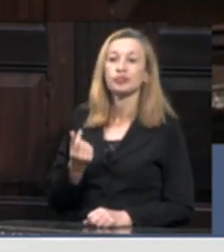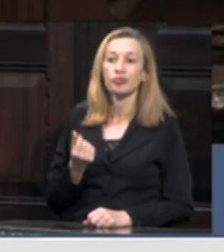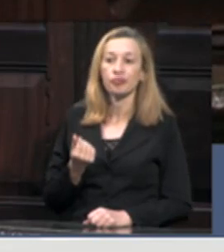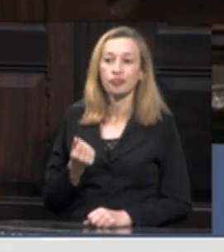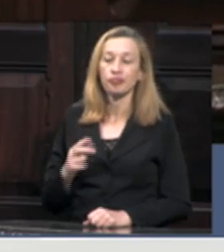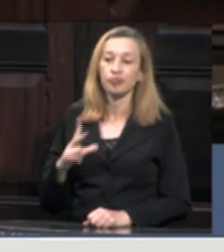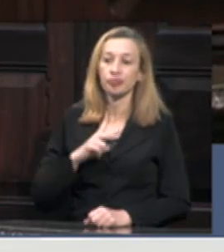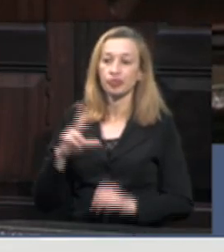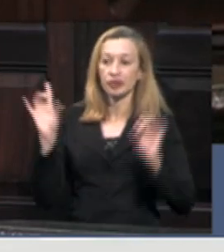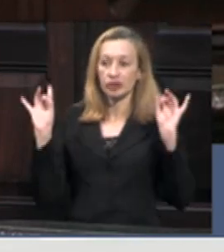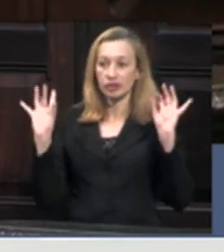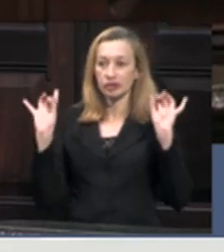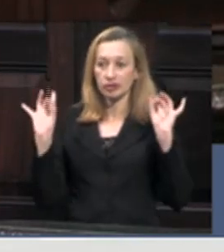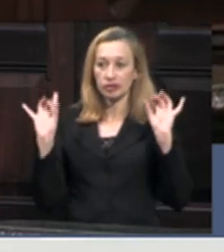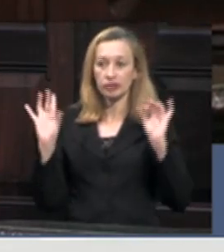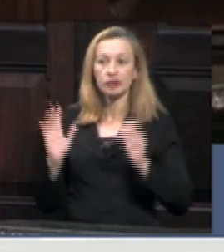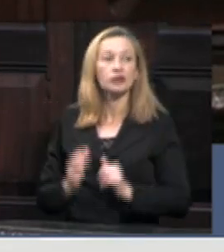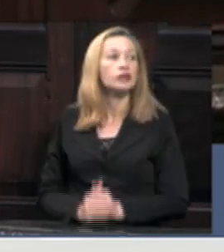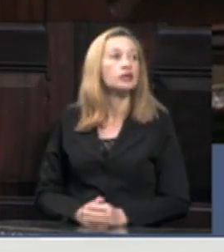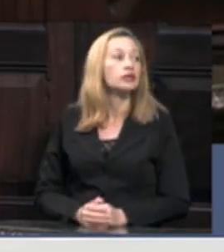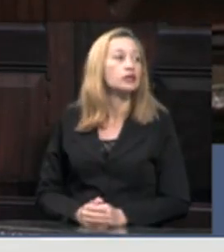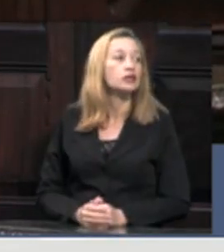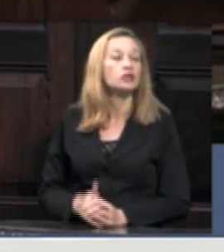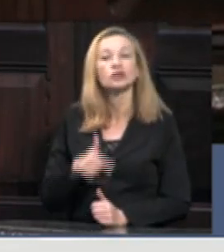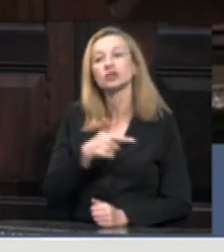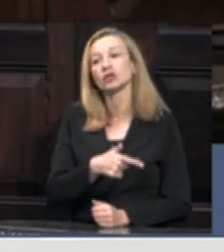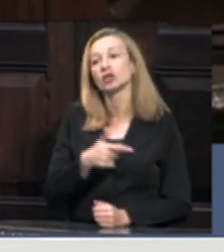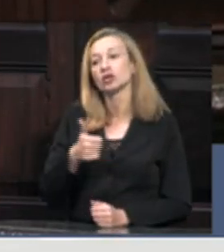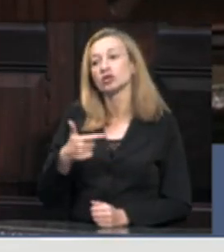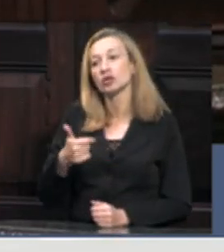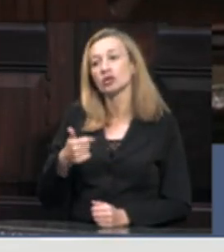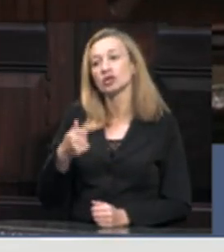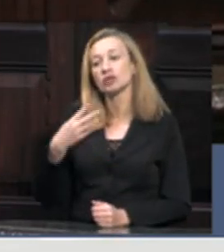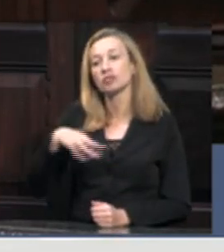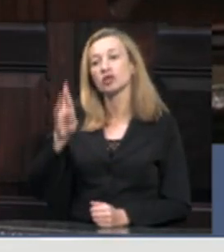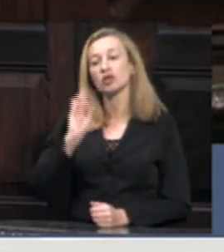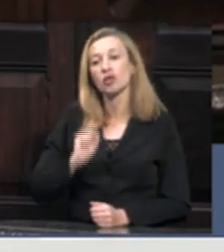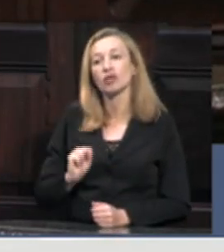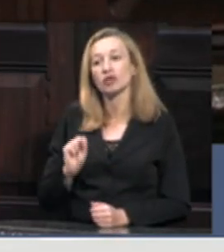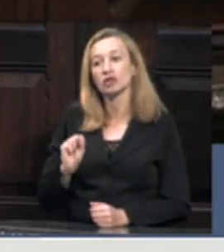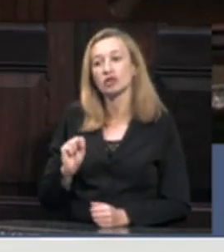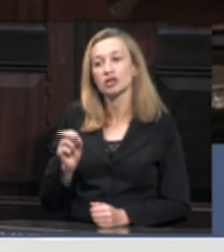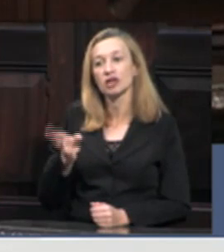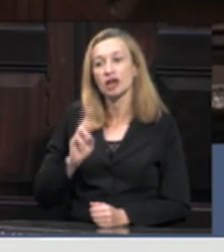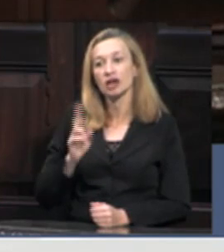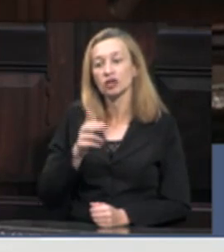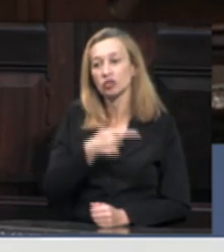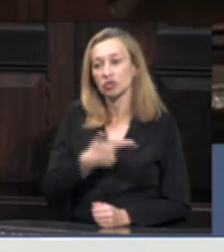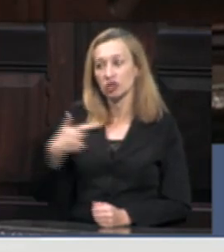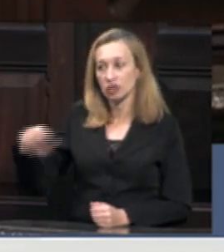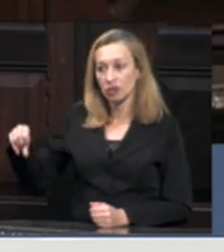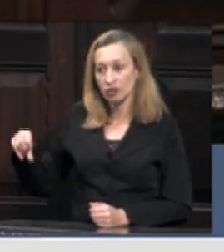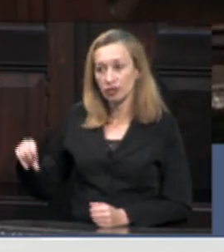participação especiais 12 bilhões de reais em 2019?